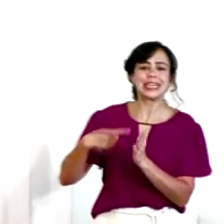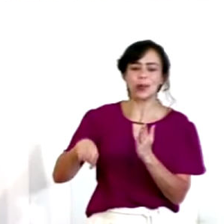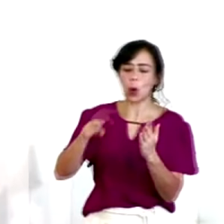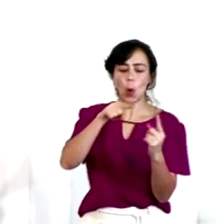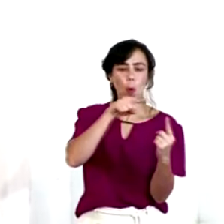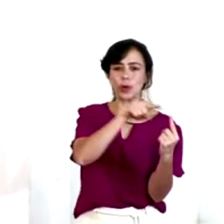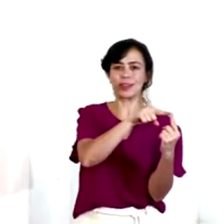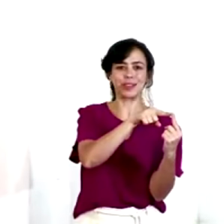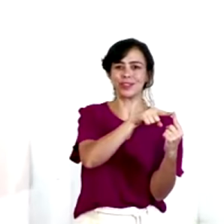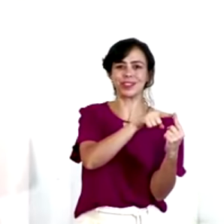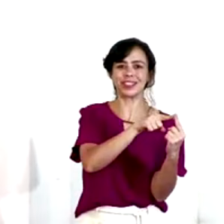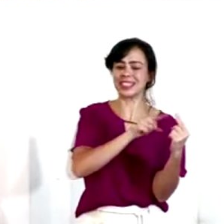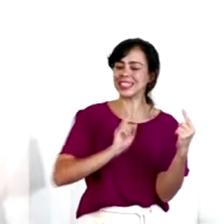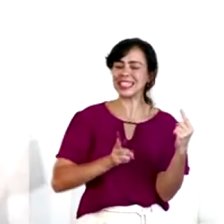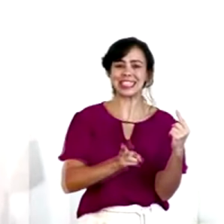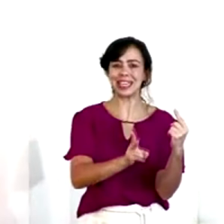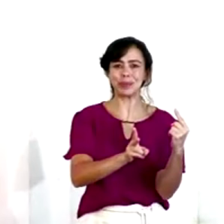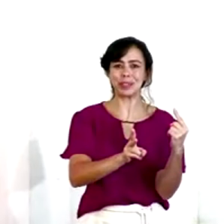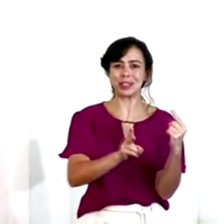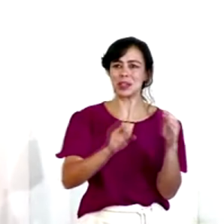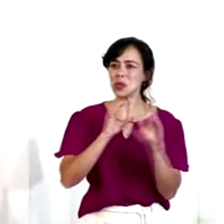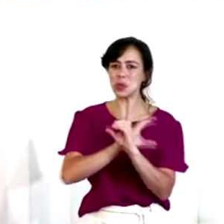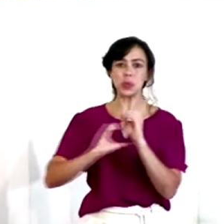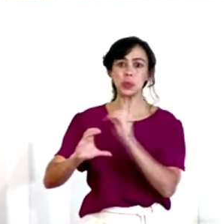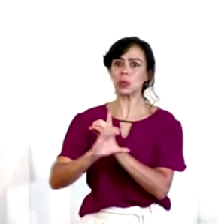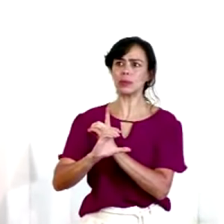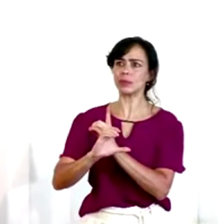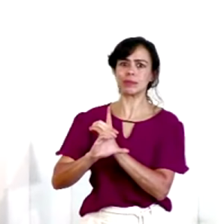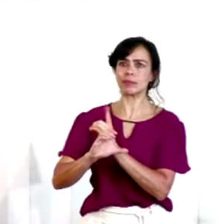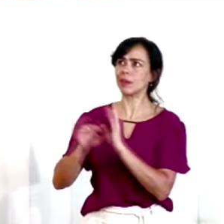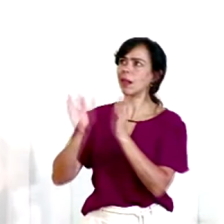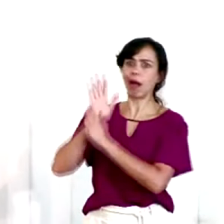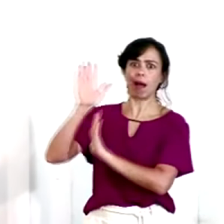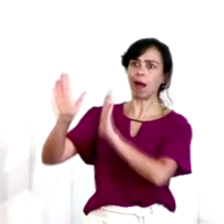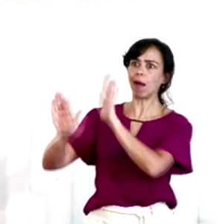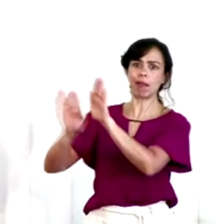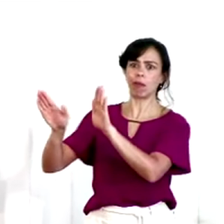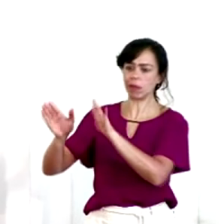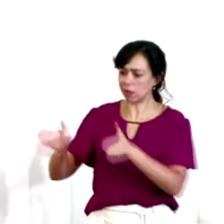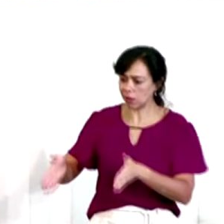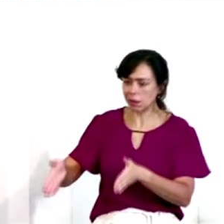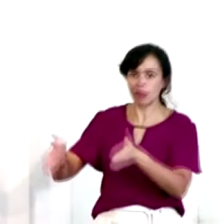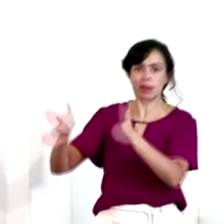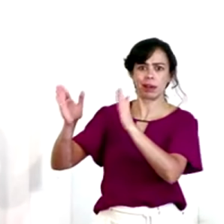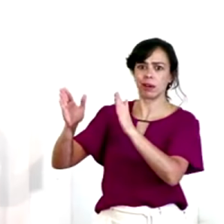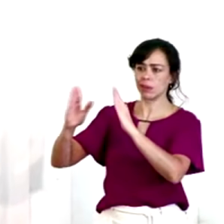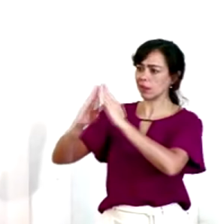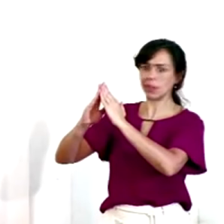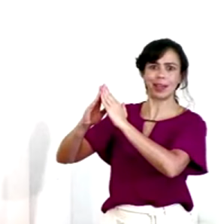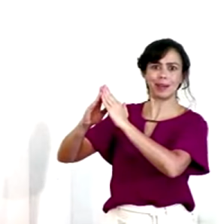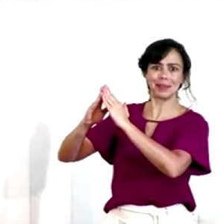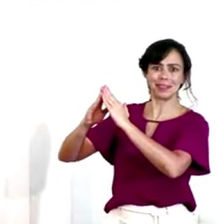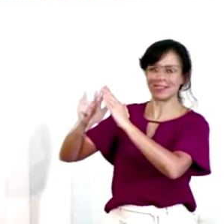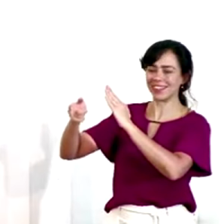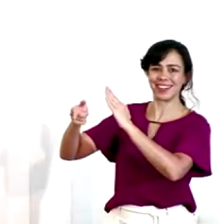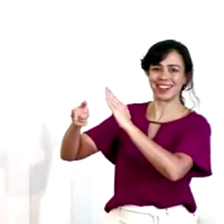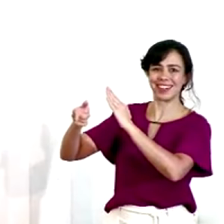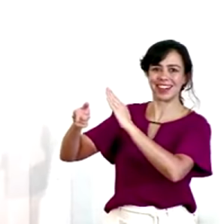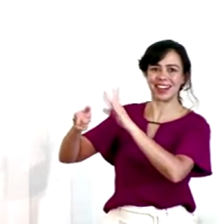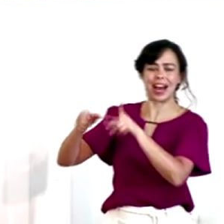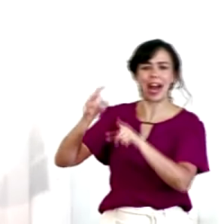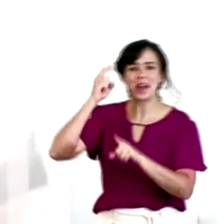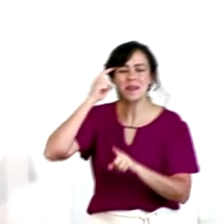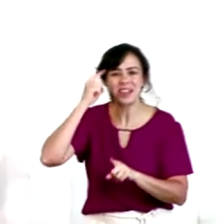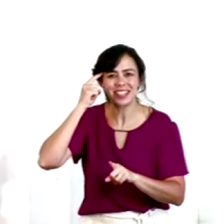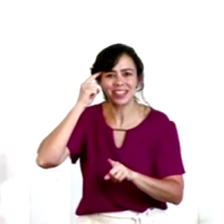o culto, o templo de Jerusalém. Primeira coisa que eles querem fazer,